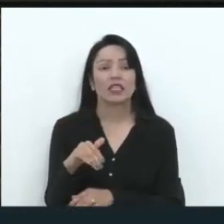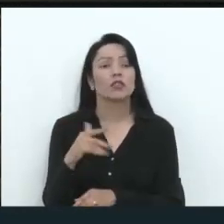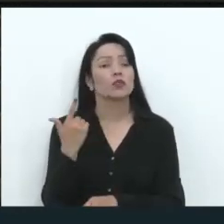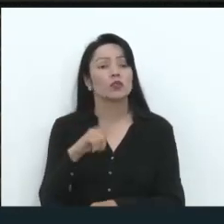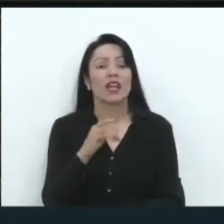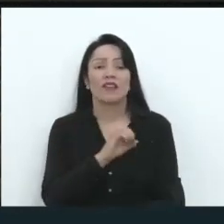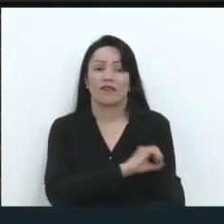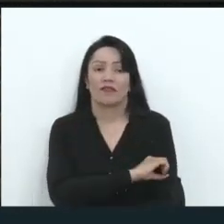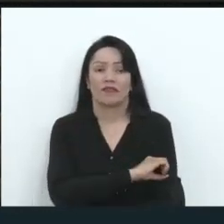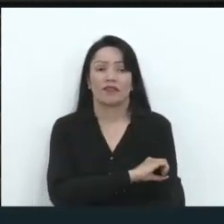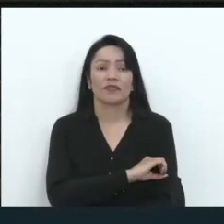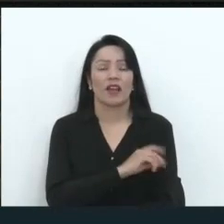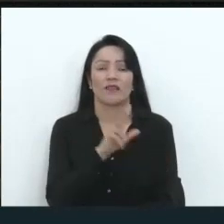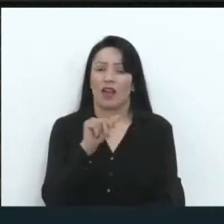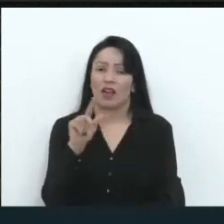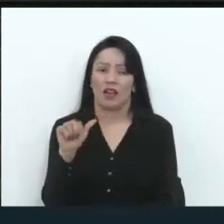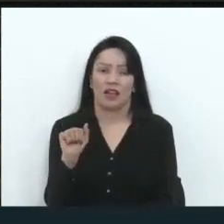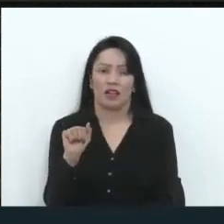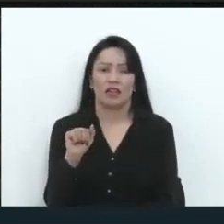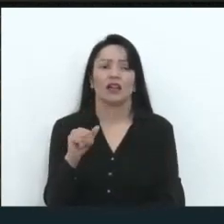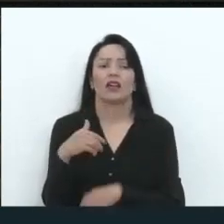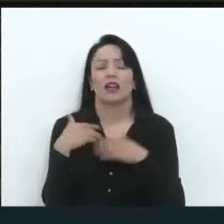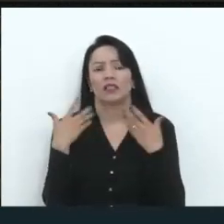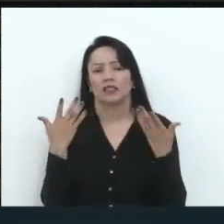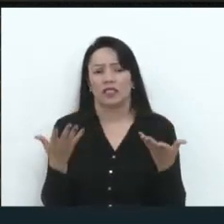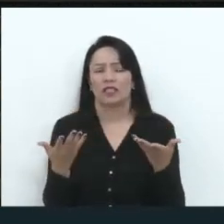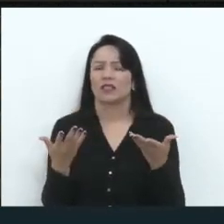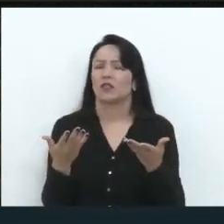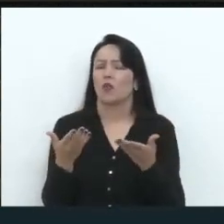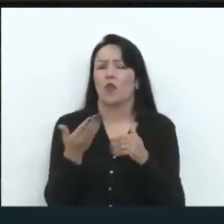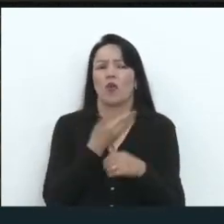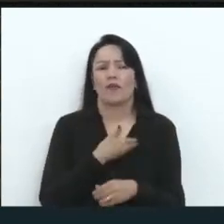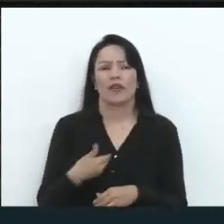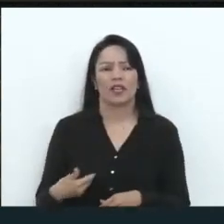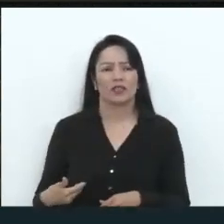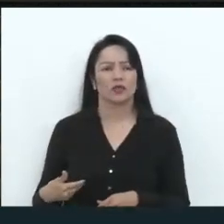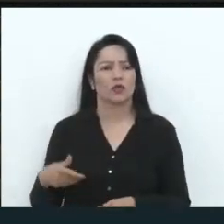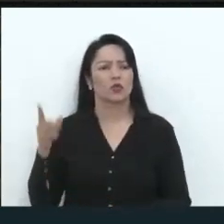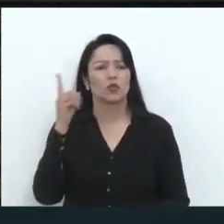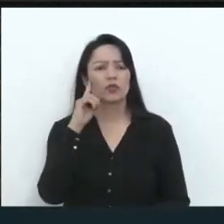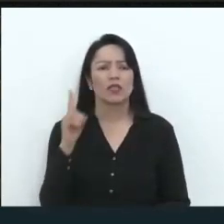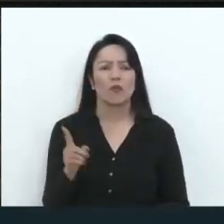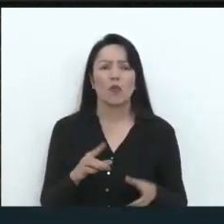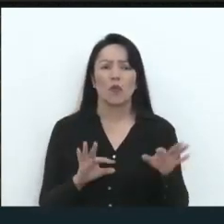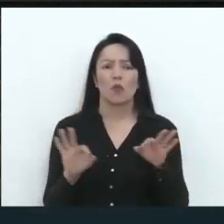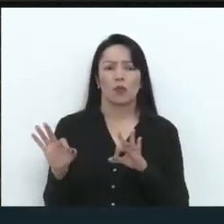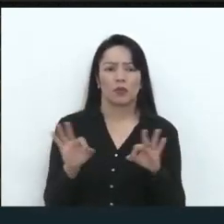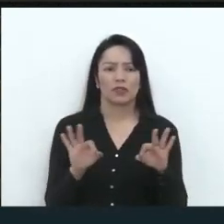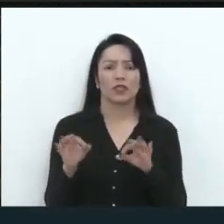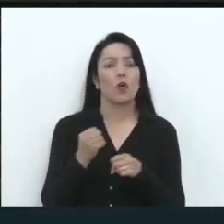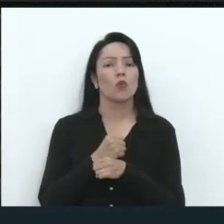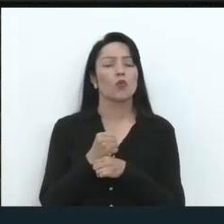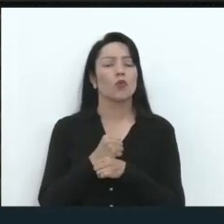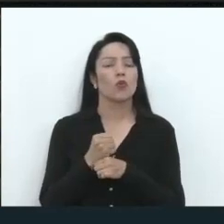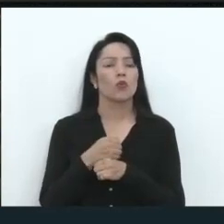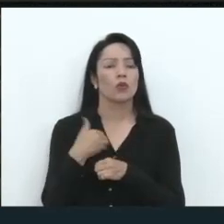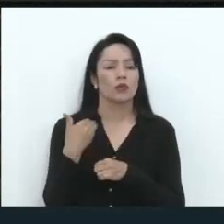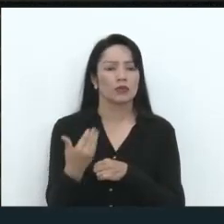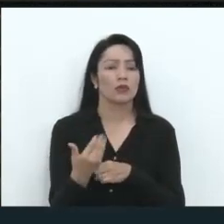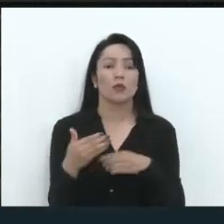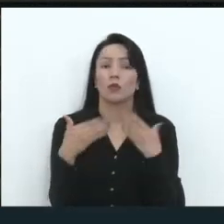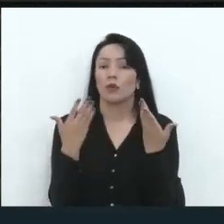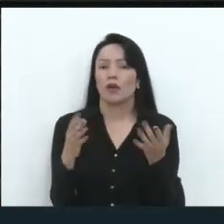do município. Então isso é fruto de um governo que não soube planejar nos últimos anos qual é a